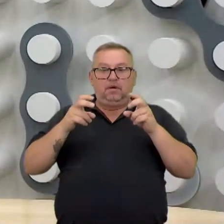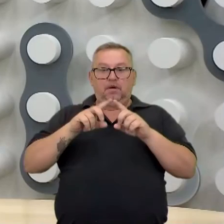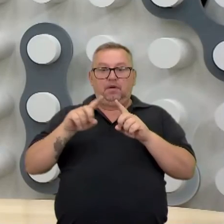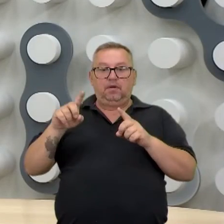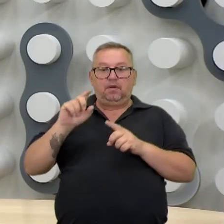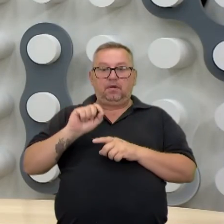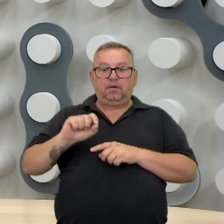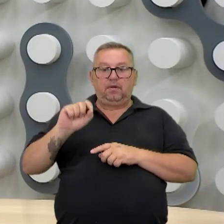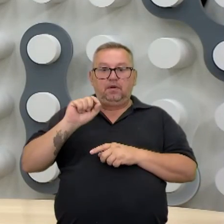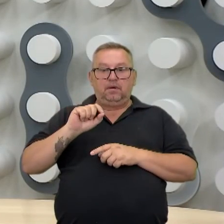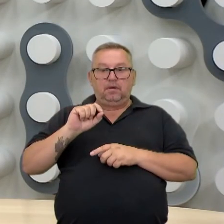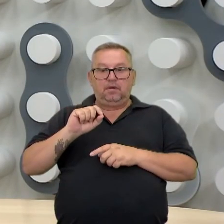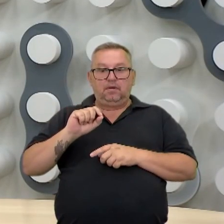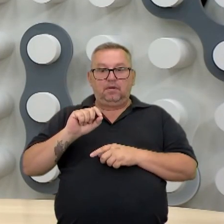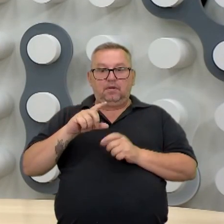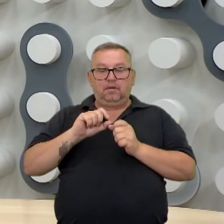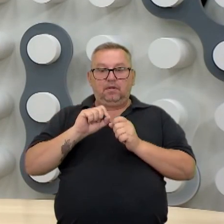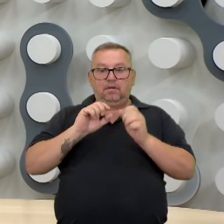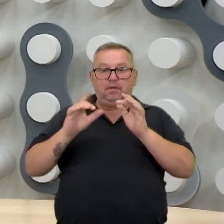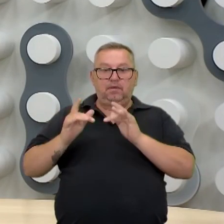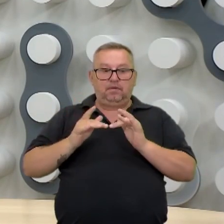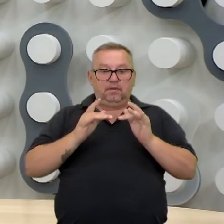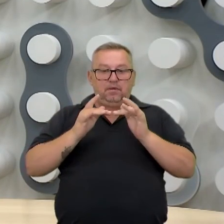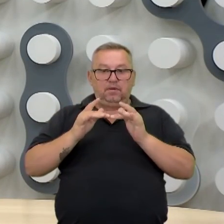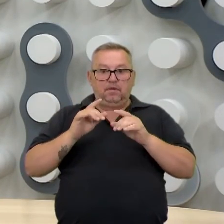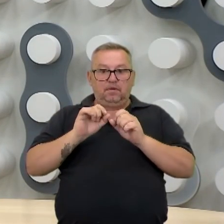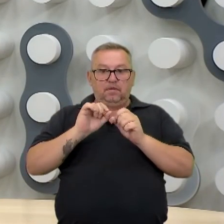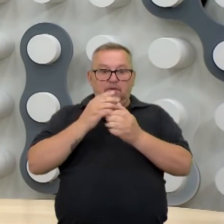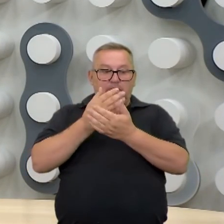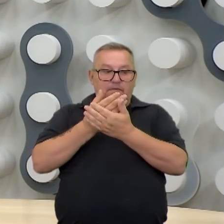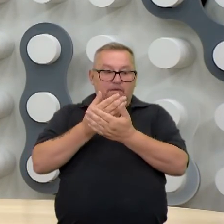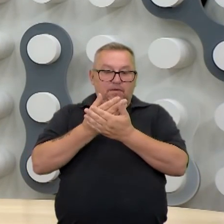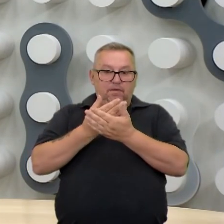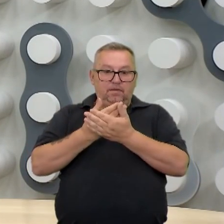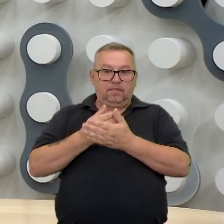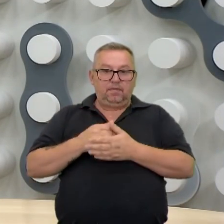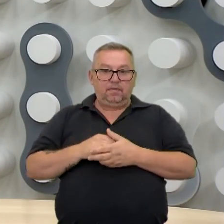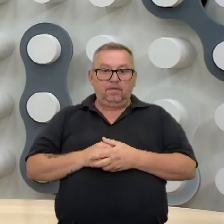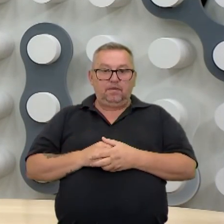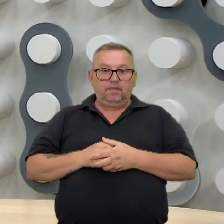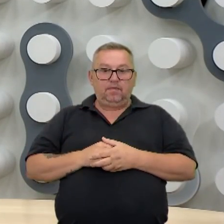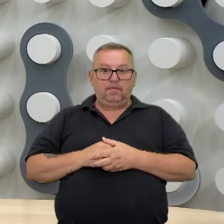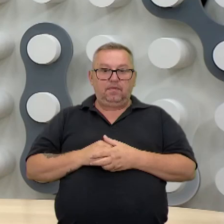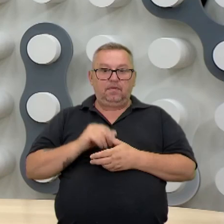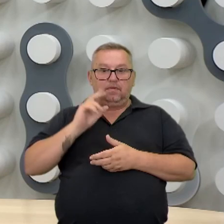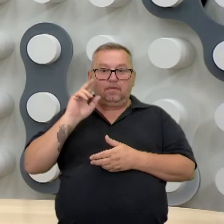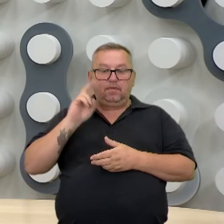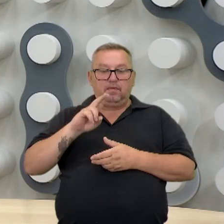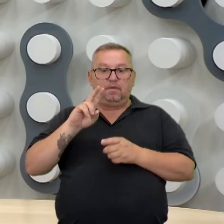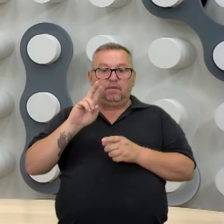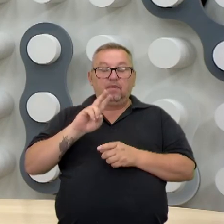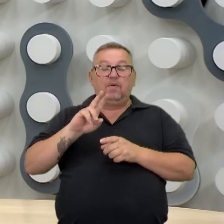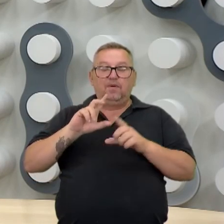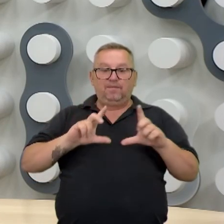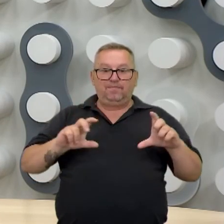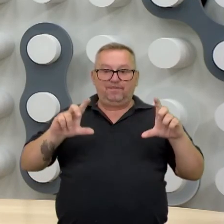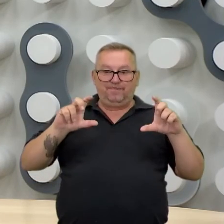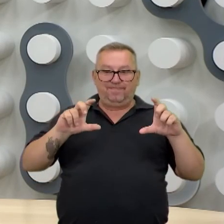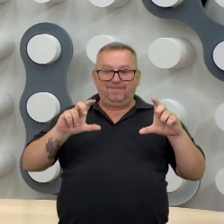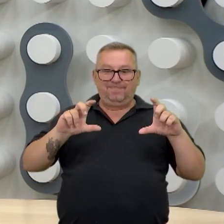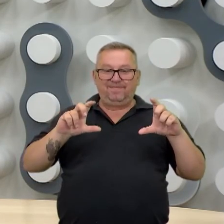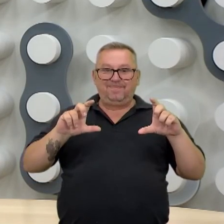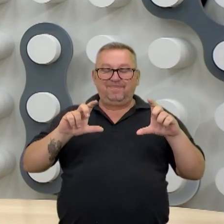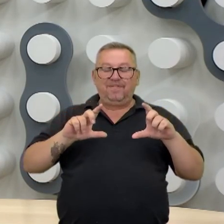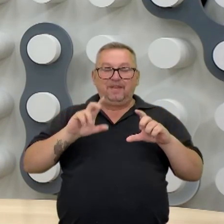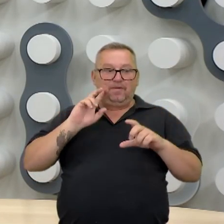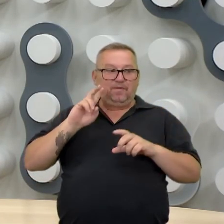né, relacionadas à relação aí do que foi estudado e pesquisado. Né? Vocês viram aí que apareceu aí o QR Code e o link